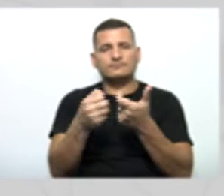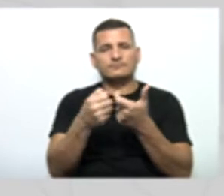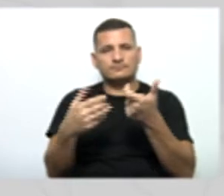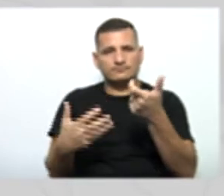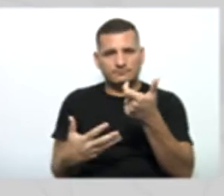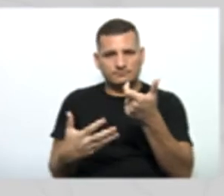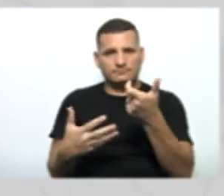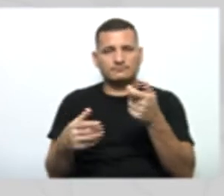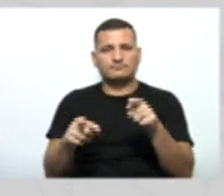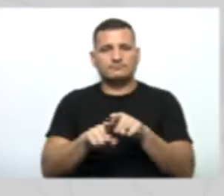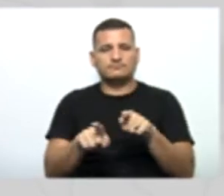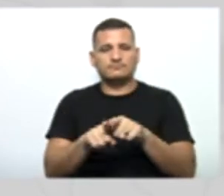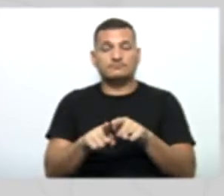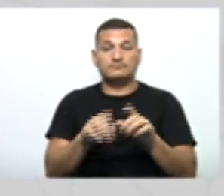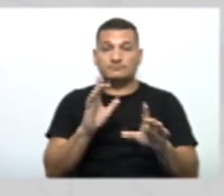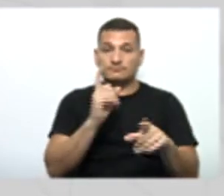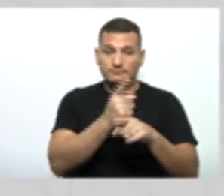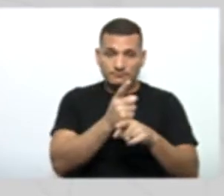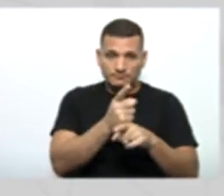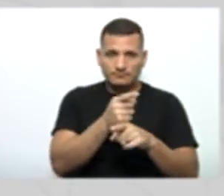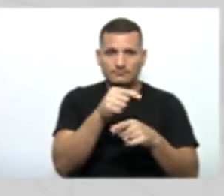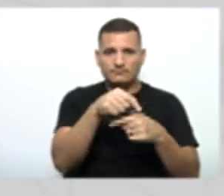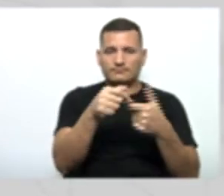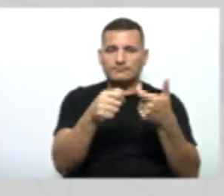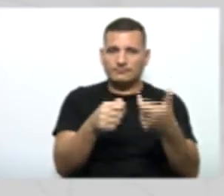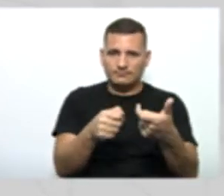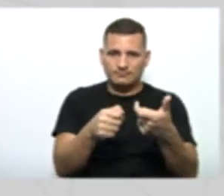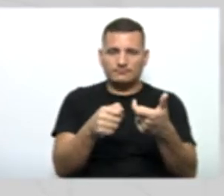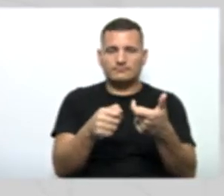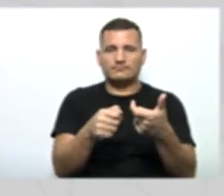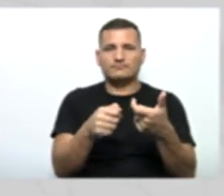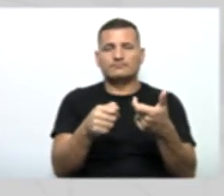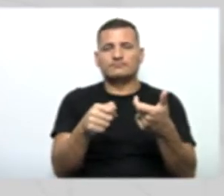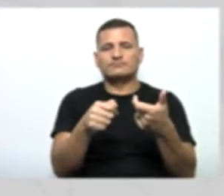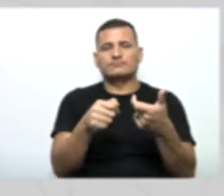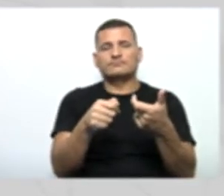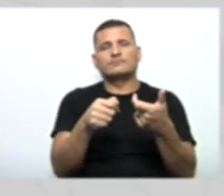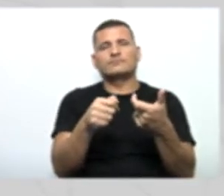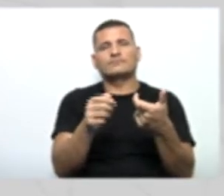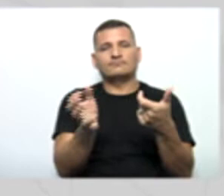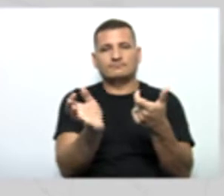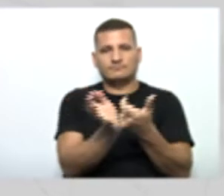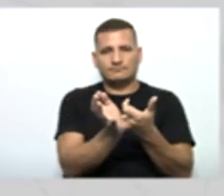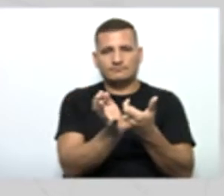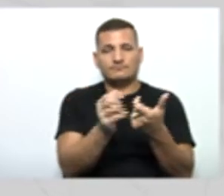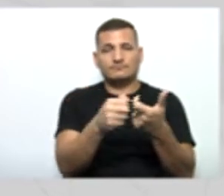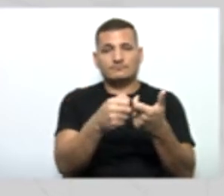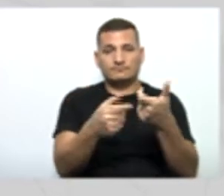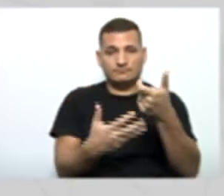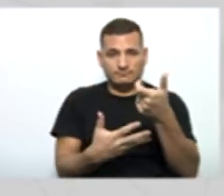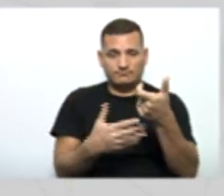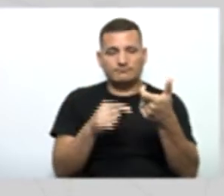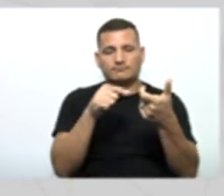Vamos ter que identificar as classes e também identificar os seus atributos,